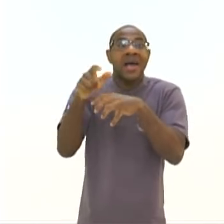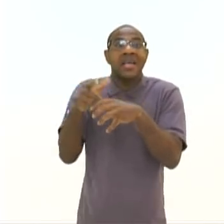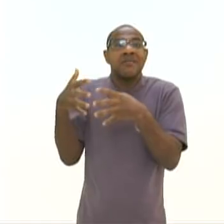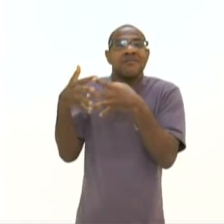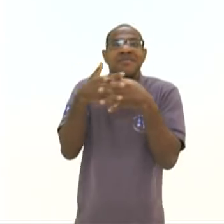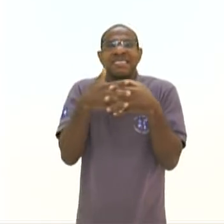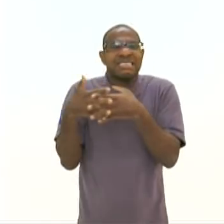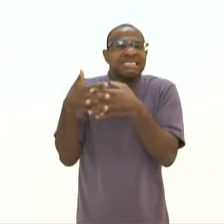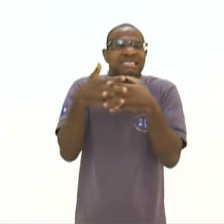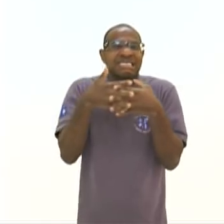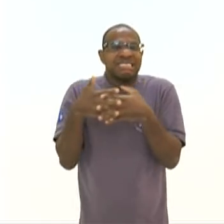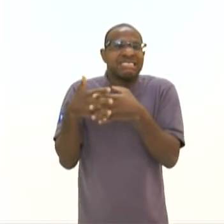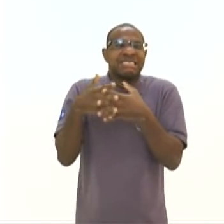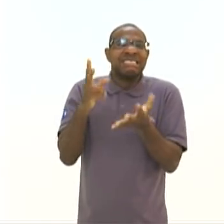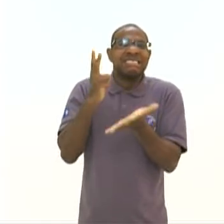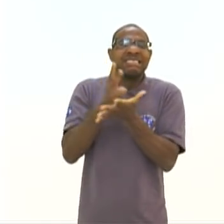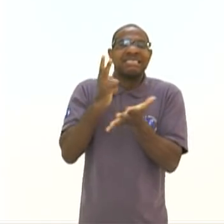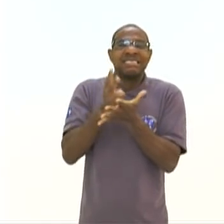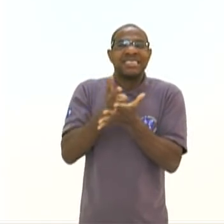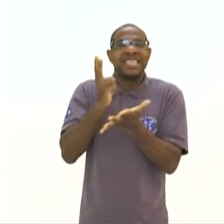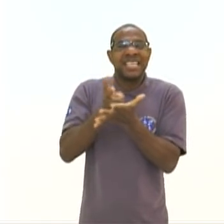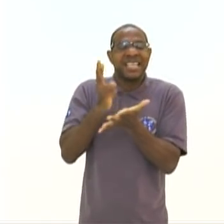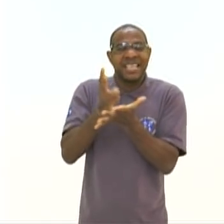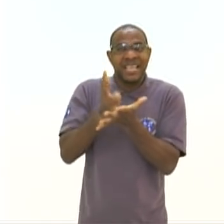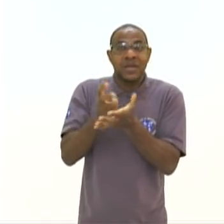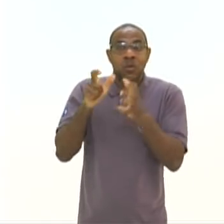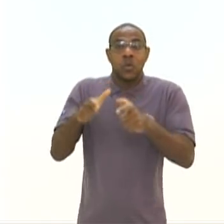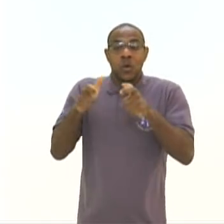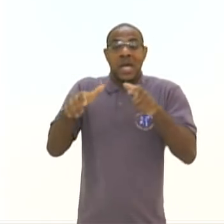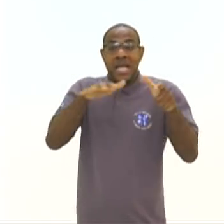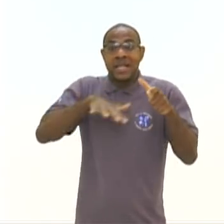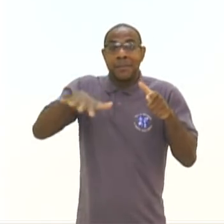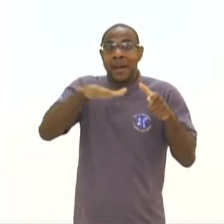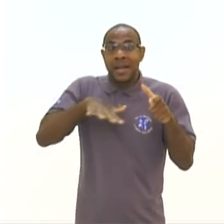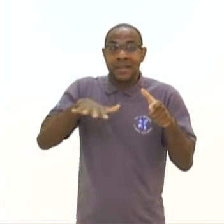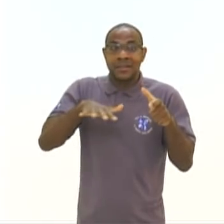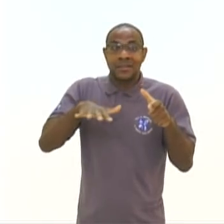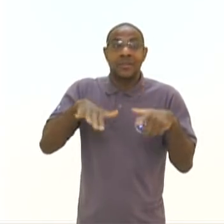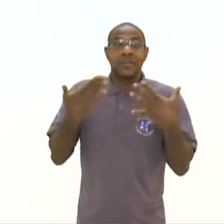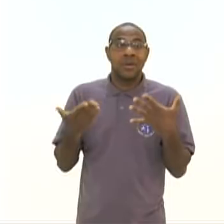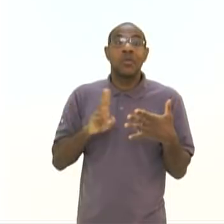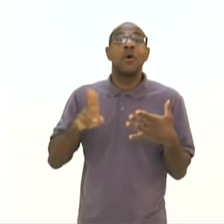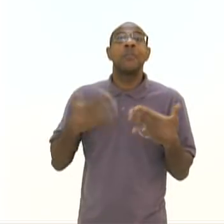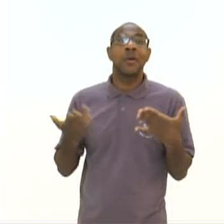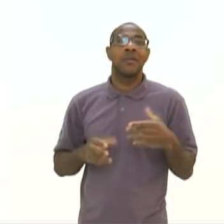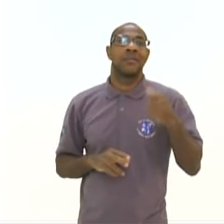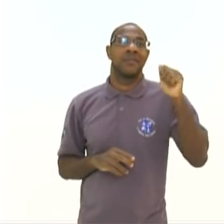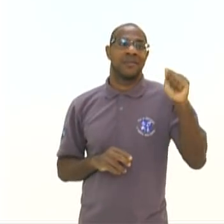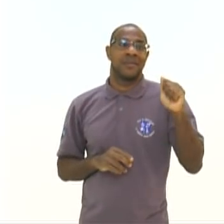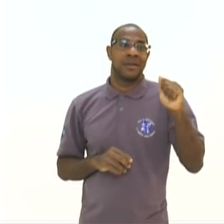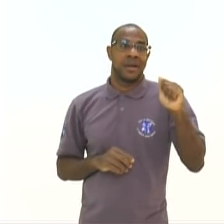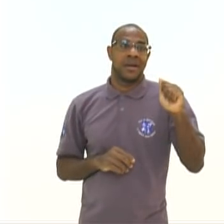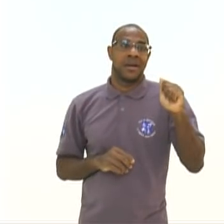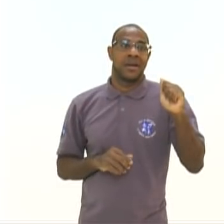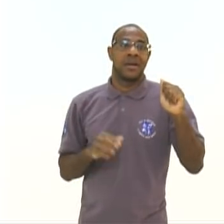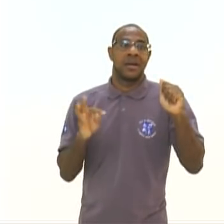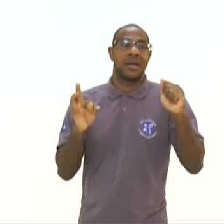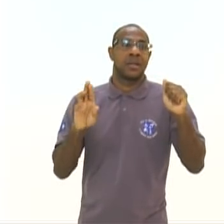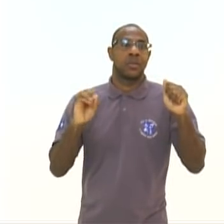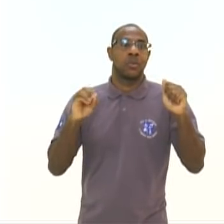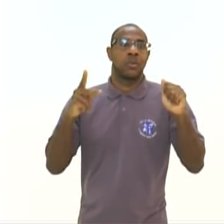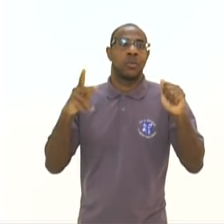confunde gradativamente com o espaço denomina-se: letra A,